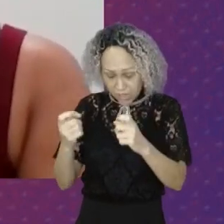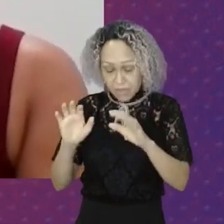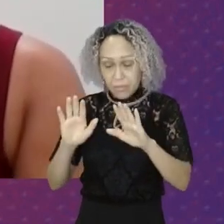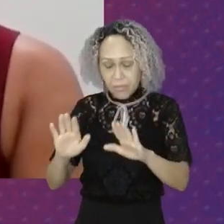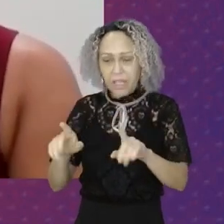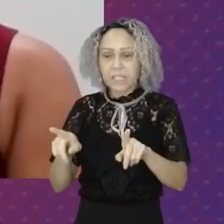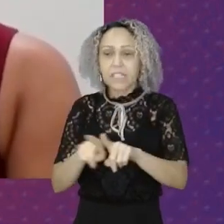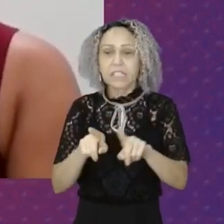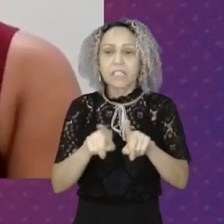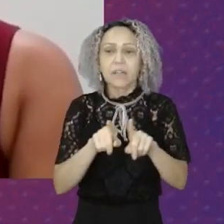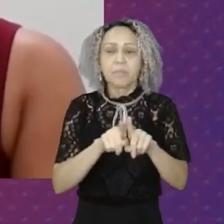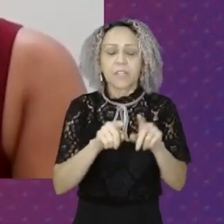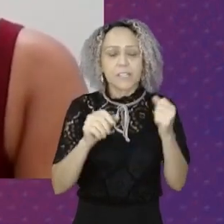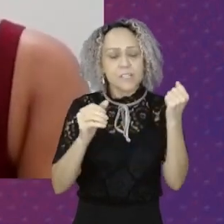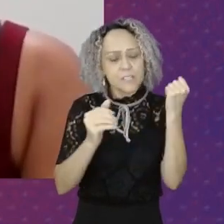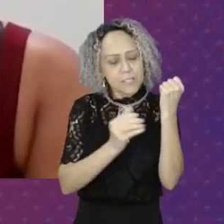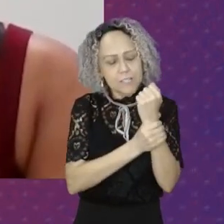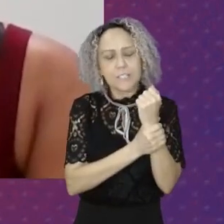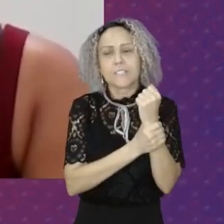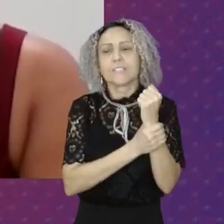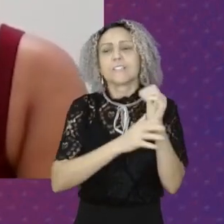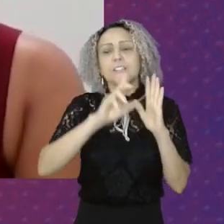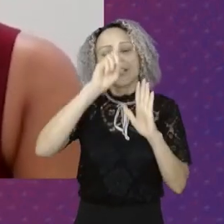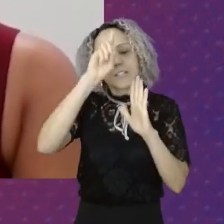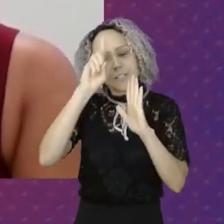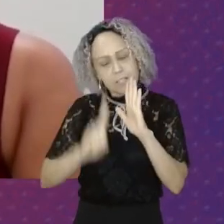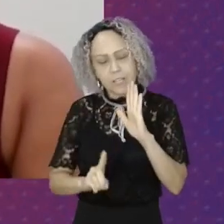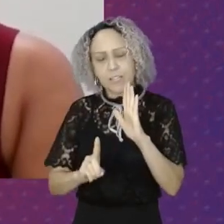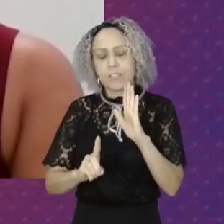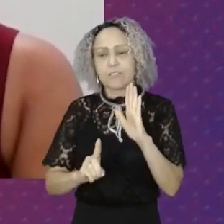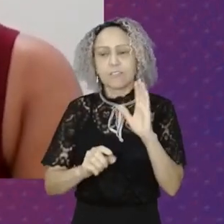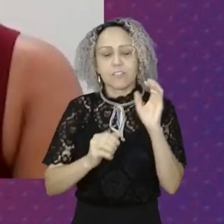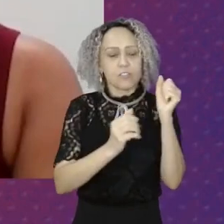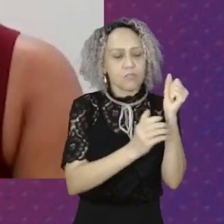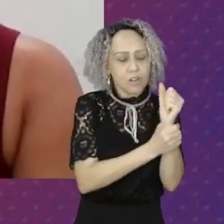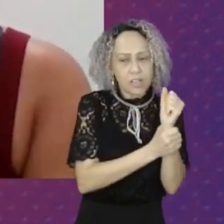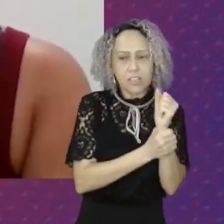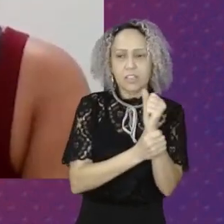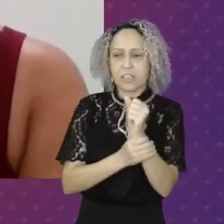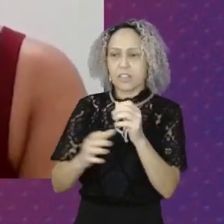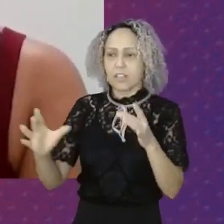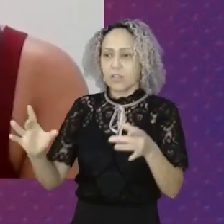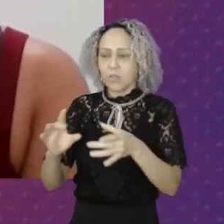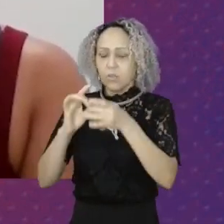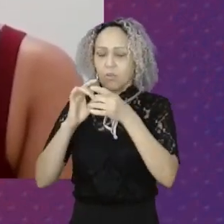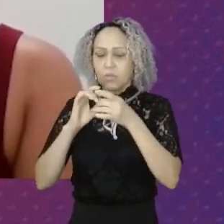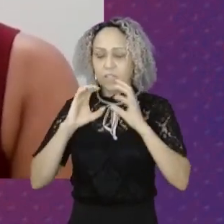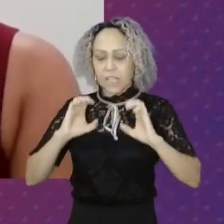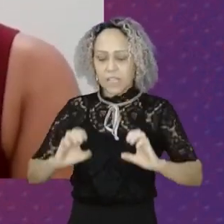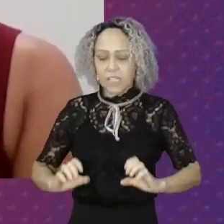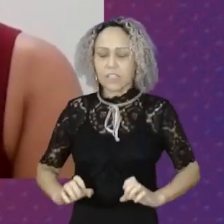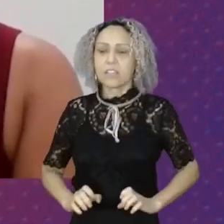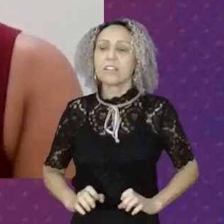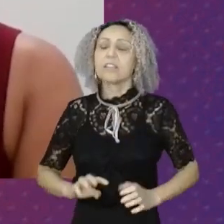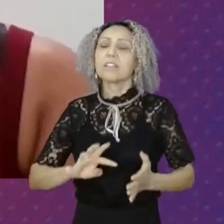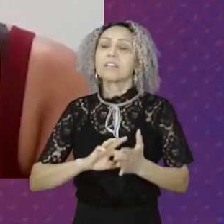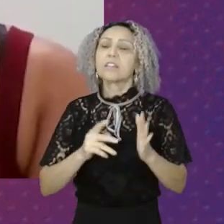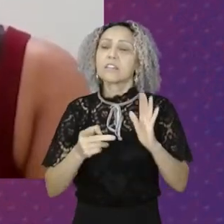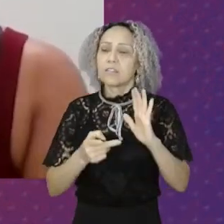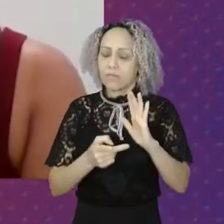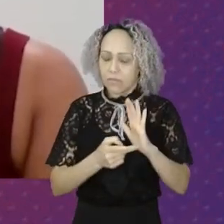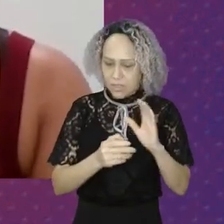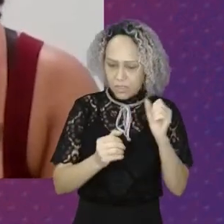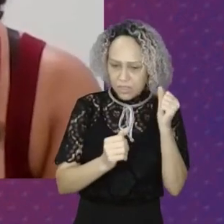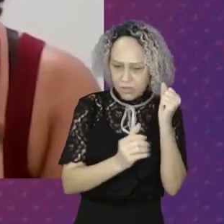a garantia de direitos. Então, segurança com cidadania significa que se constrói segurança a partir do acesso